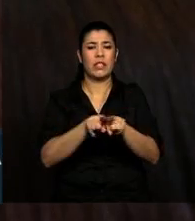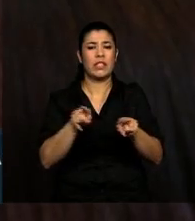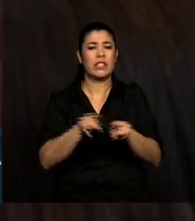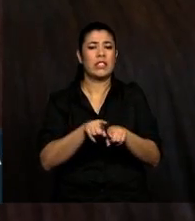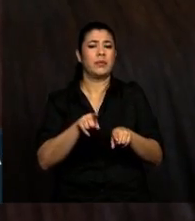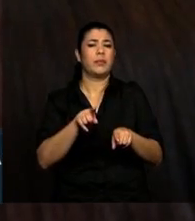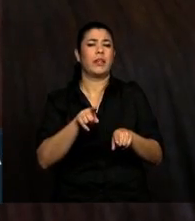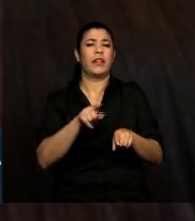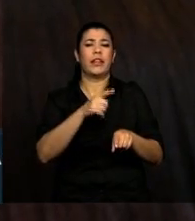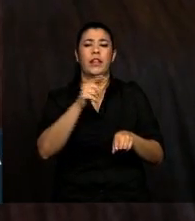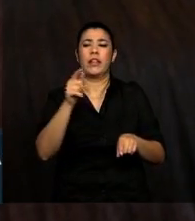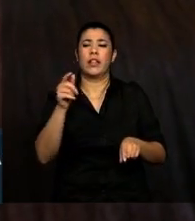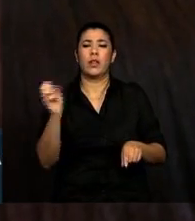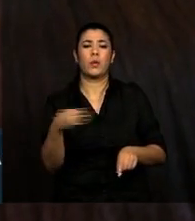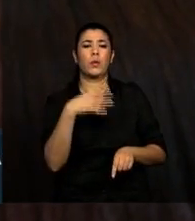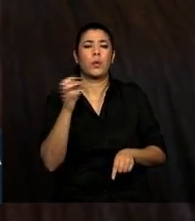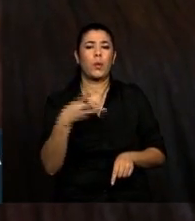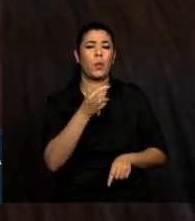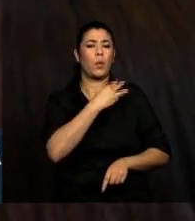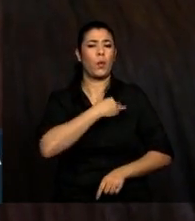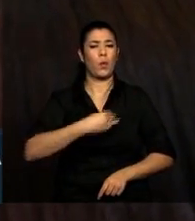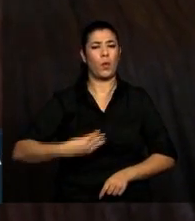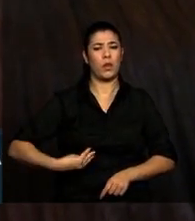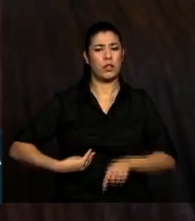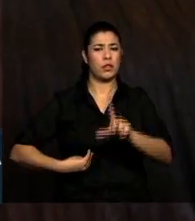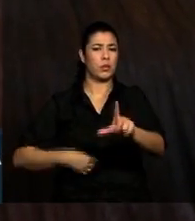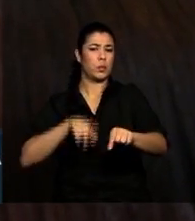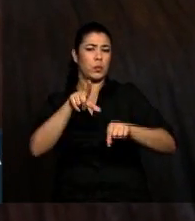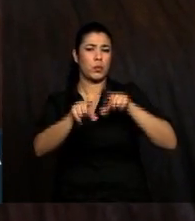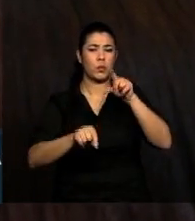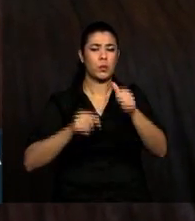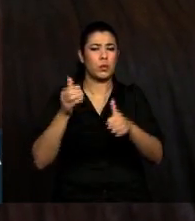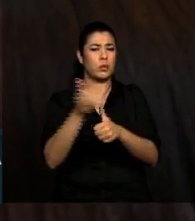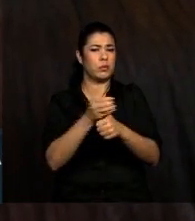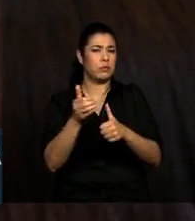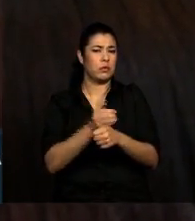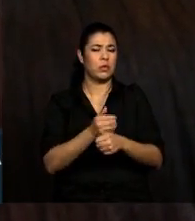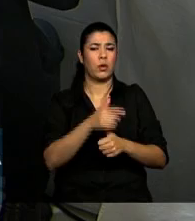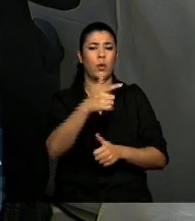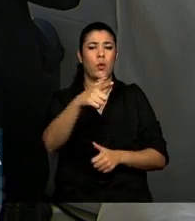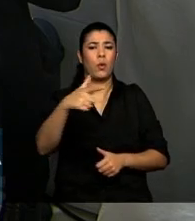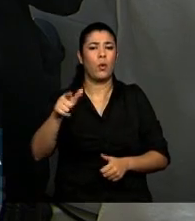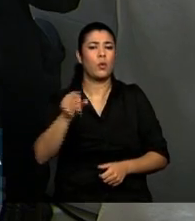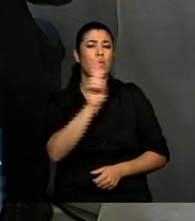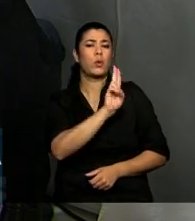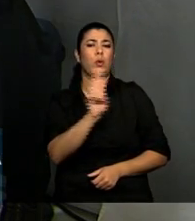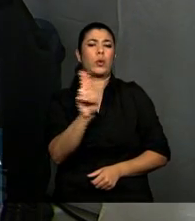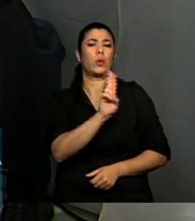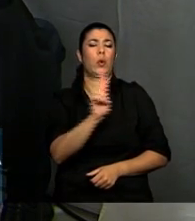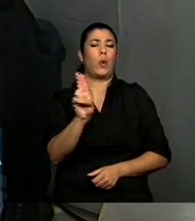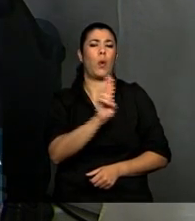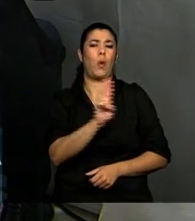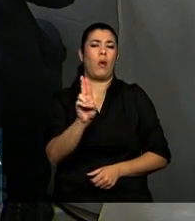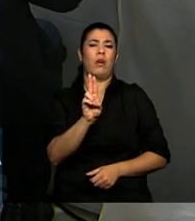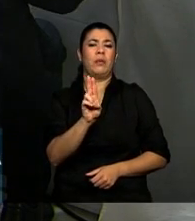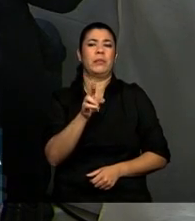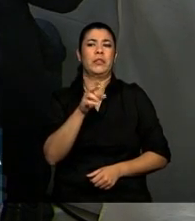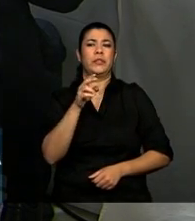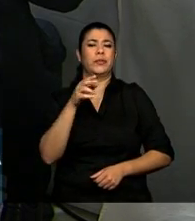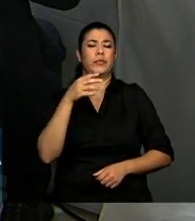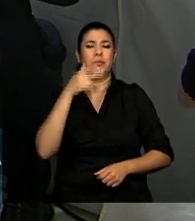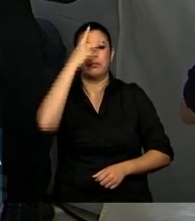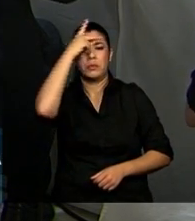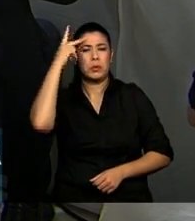ministros novos ministros eh alguns nomes polêmicos não aceitos por um lado por